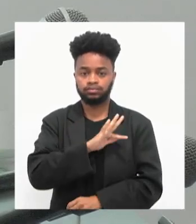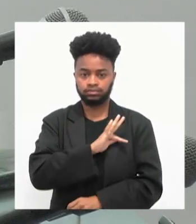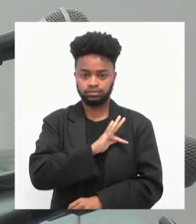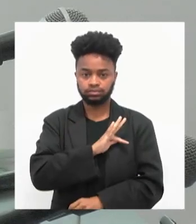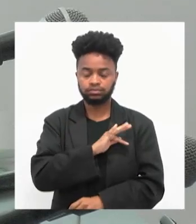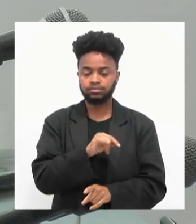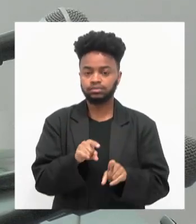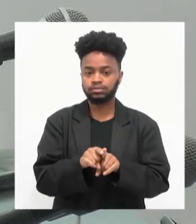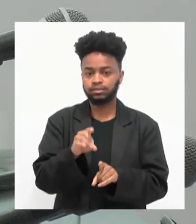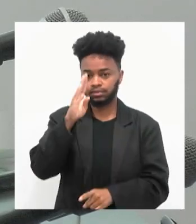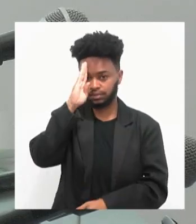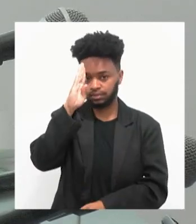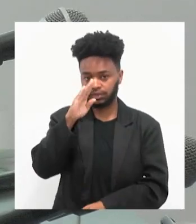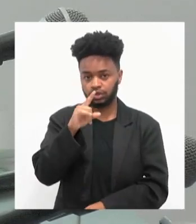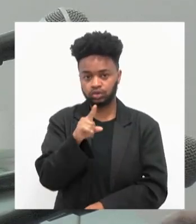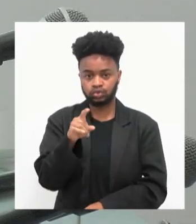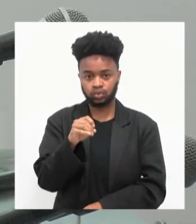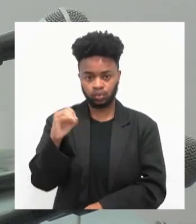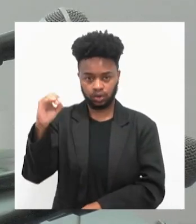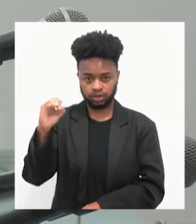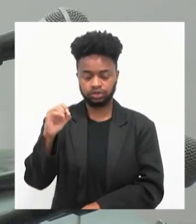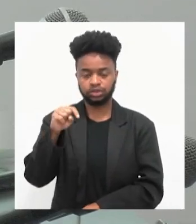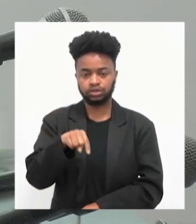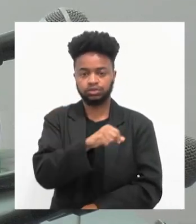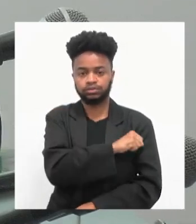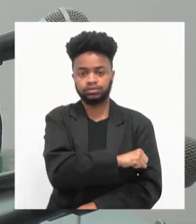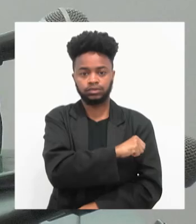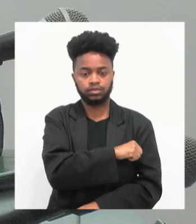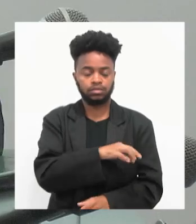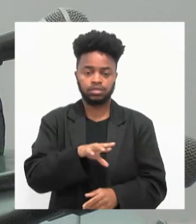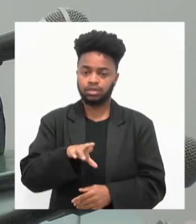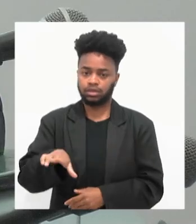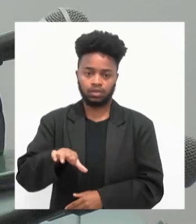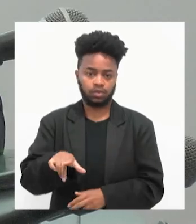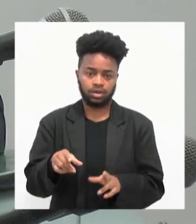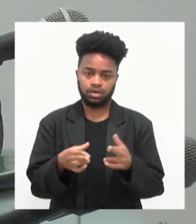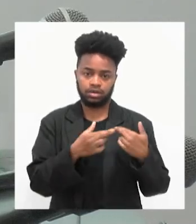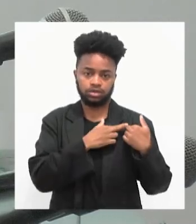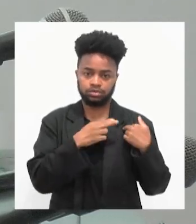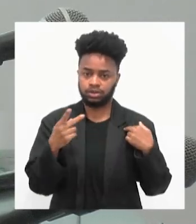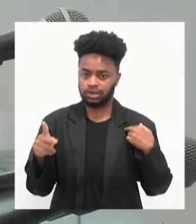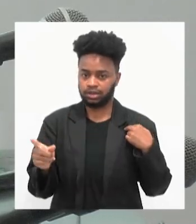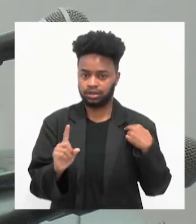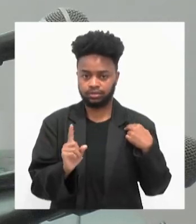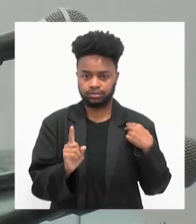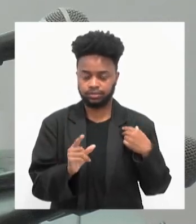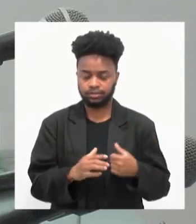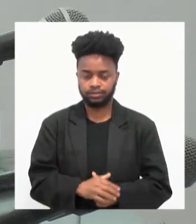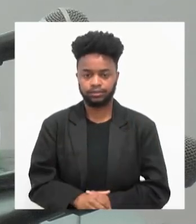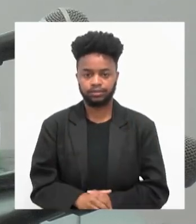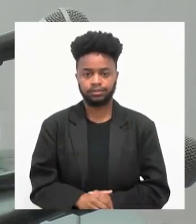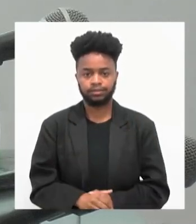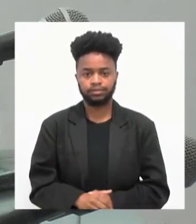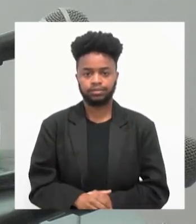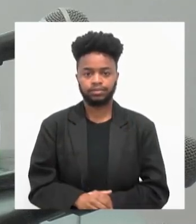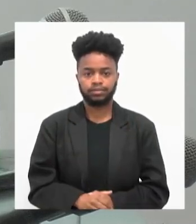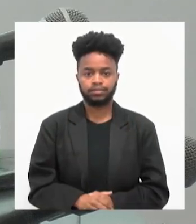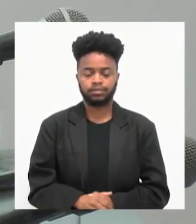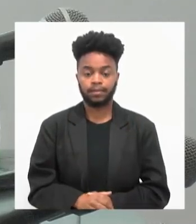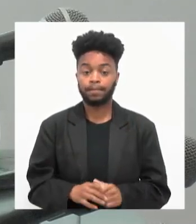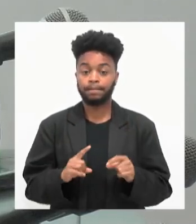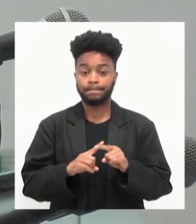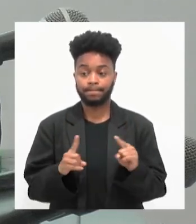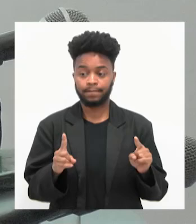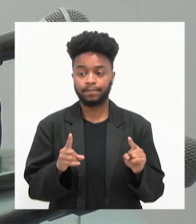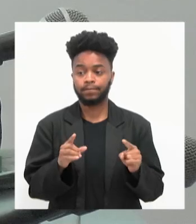e principalmente à Zona Oeste do Rio de Janeiro, que não é atribuição primária do primeiro CPA. Agora, fica claro